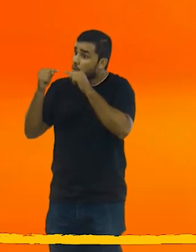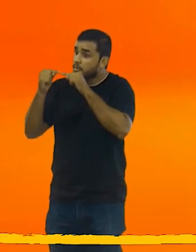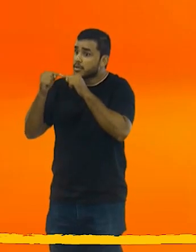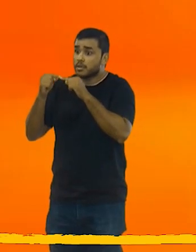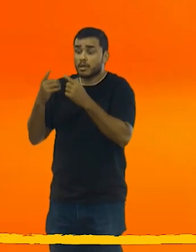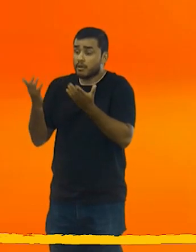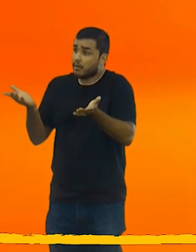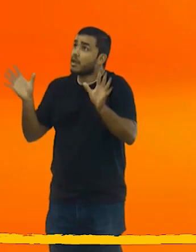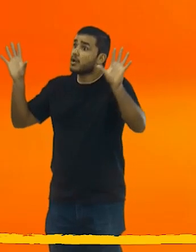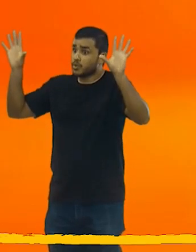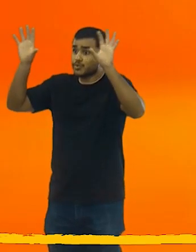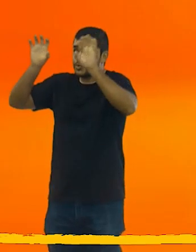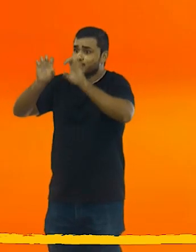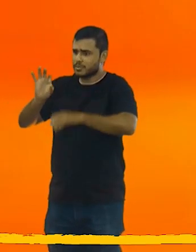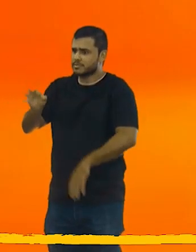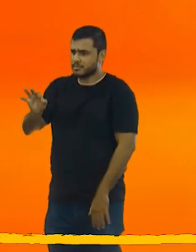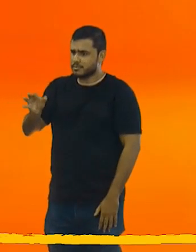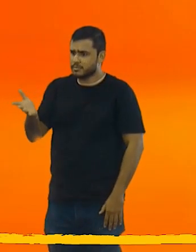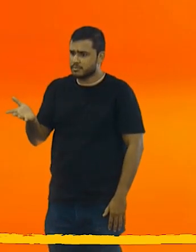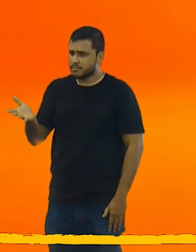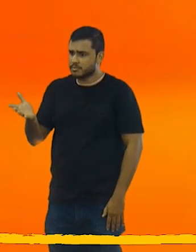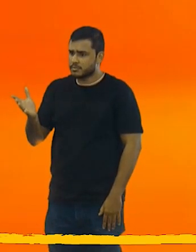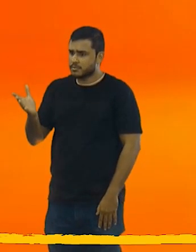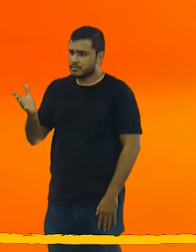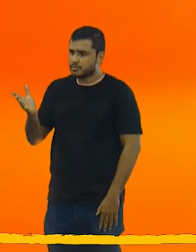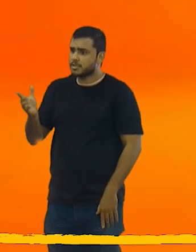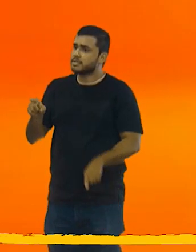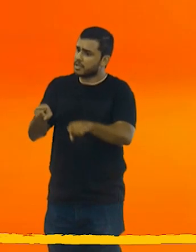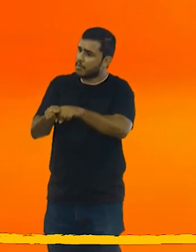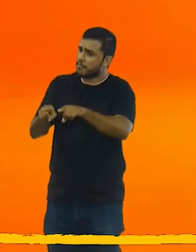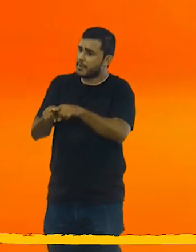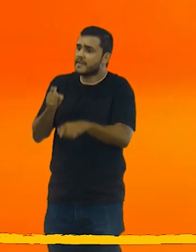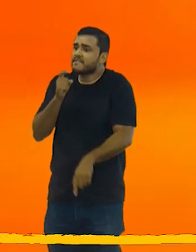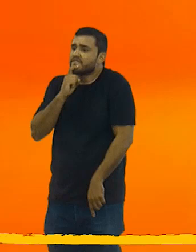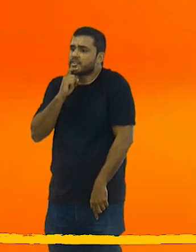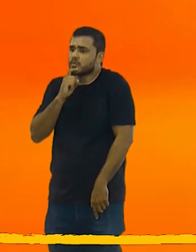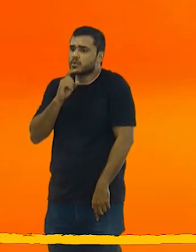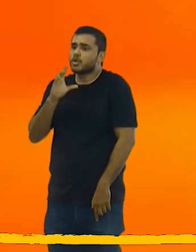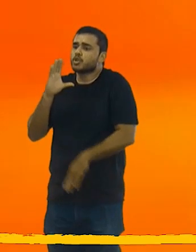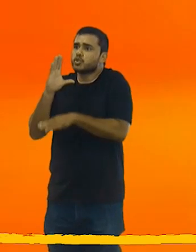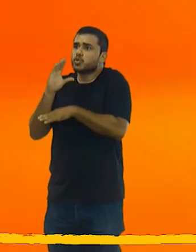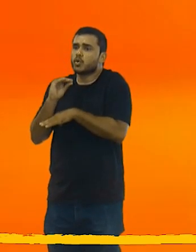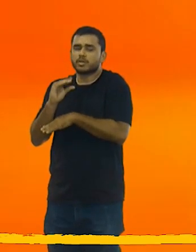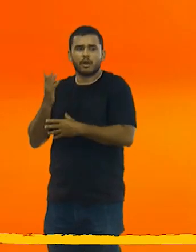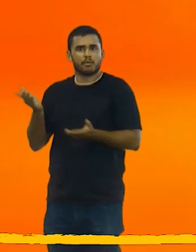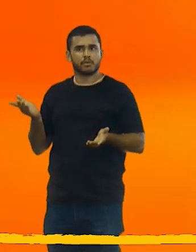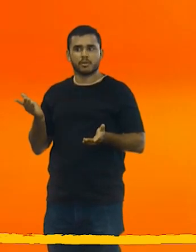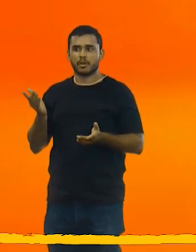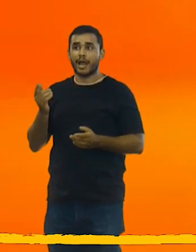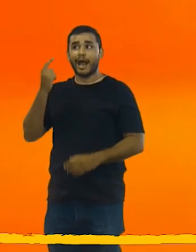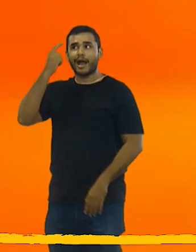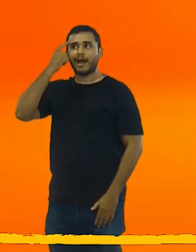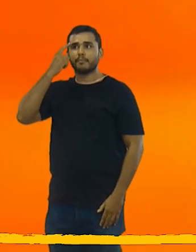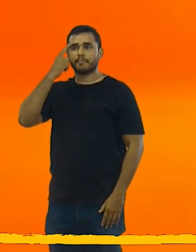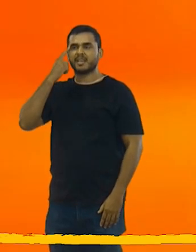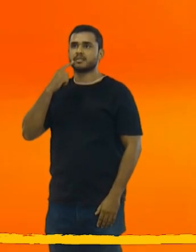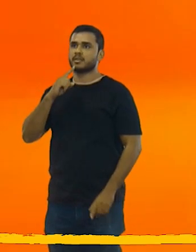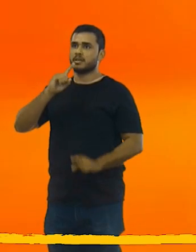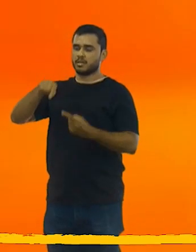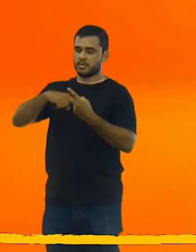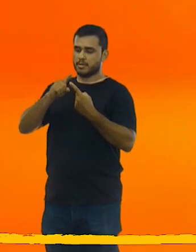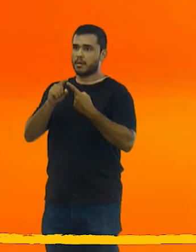é naturalmente escura e fria, certo? Então, corta o escuro e fria e